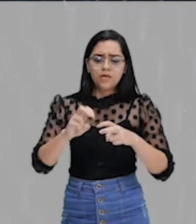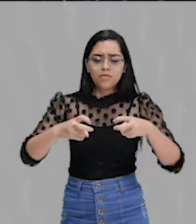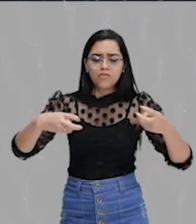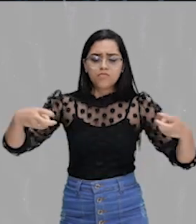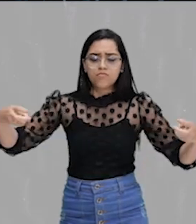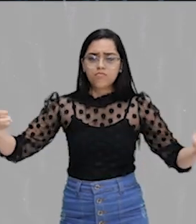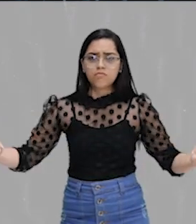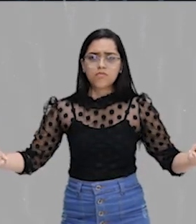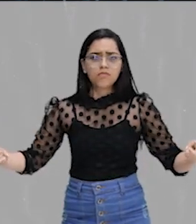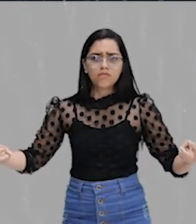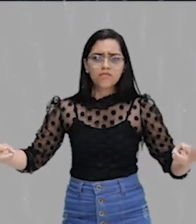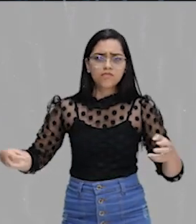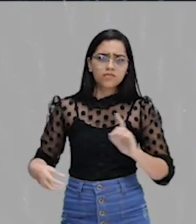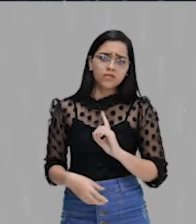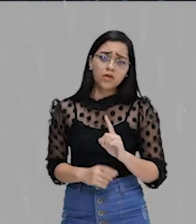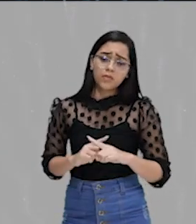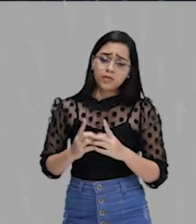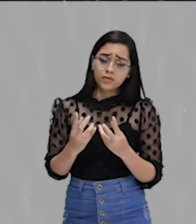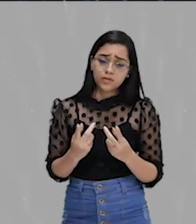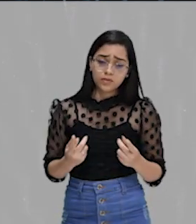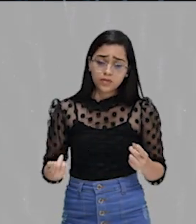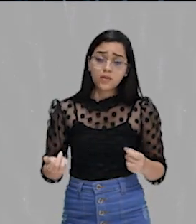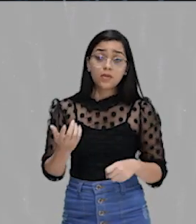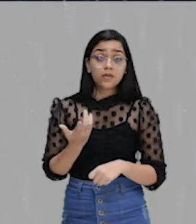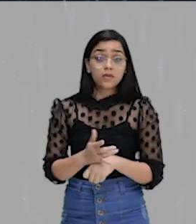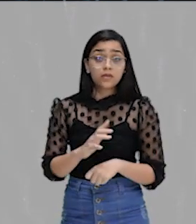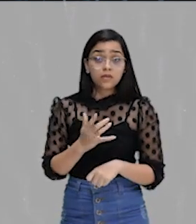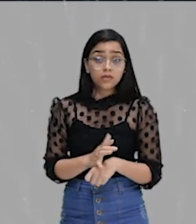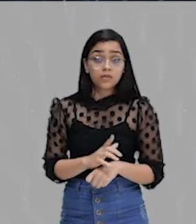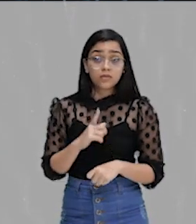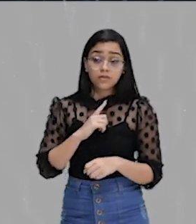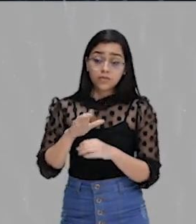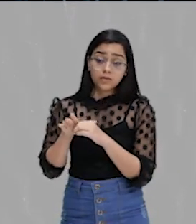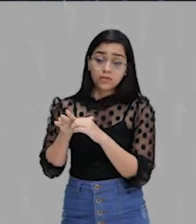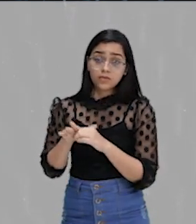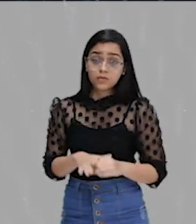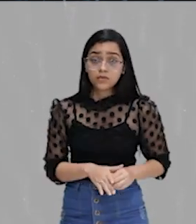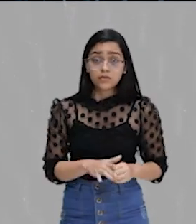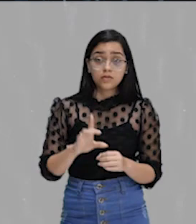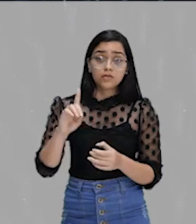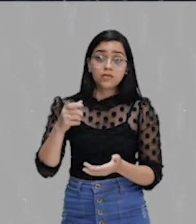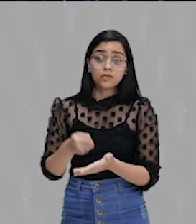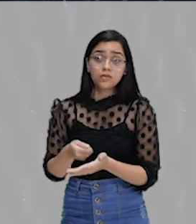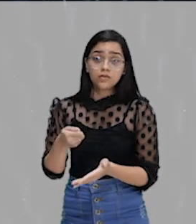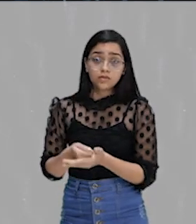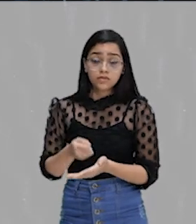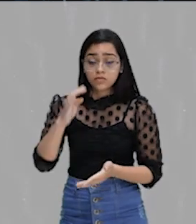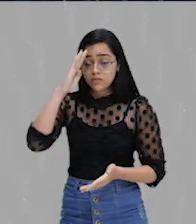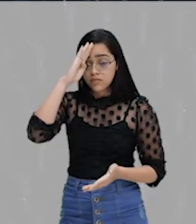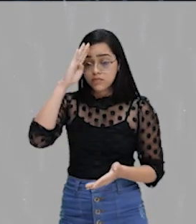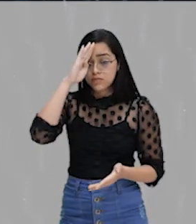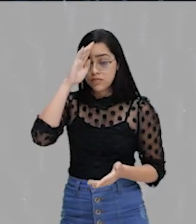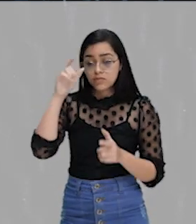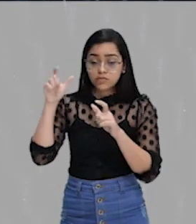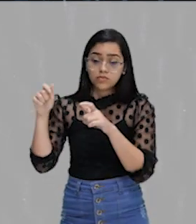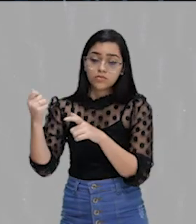das guerrilhas, mas o desaparecimento praticado por uma repressão da ditadura civil-militar